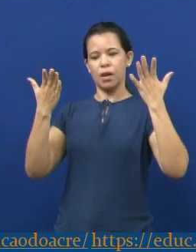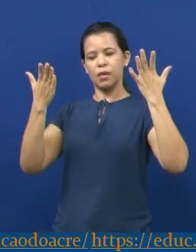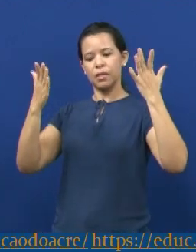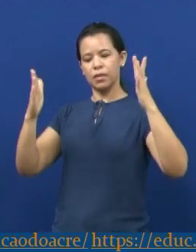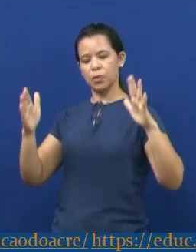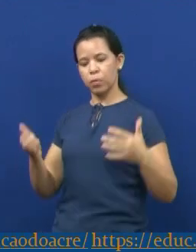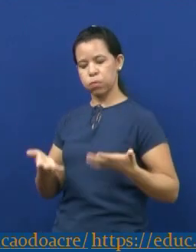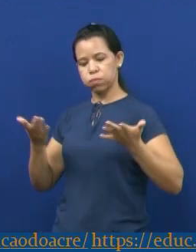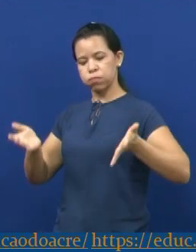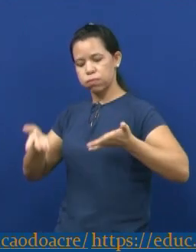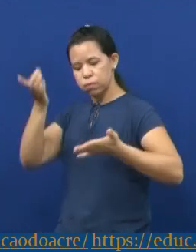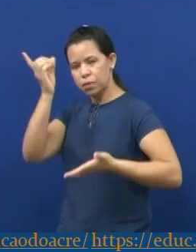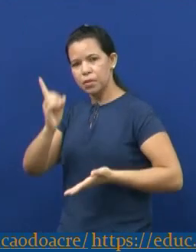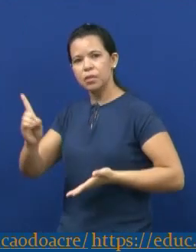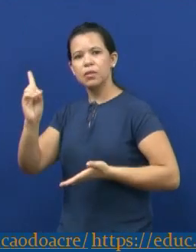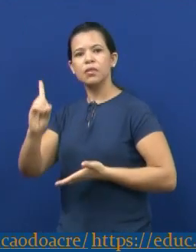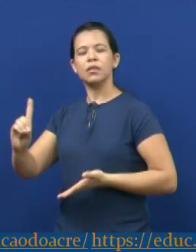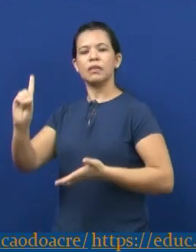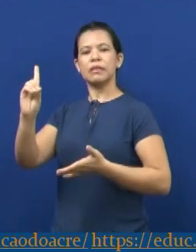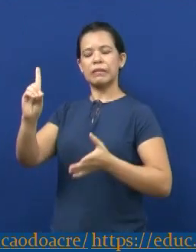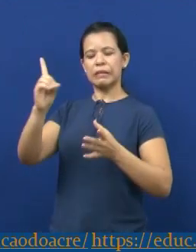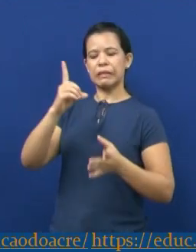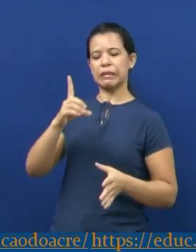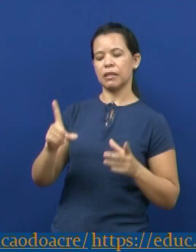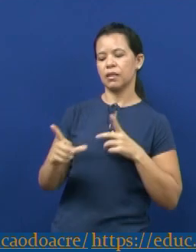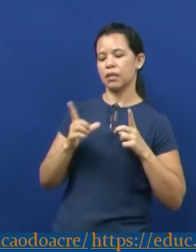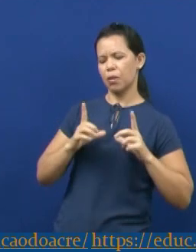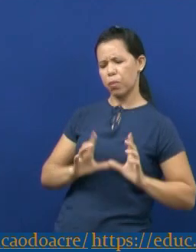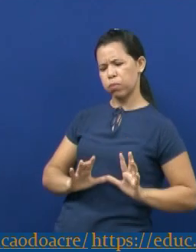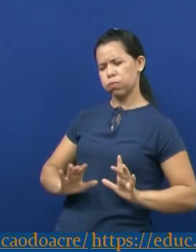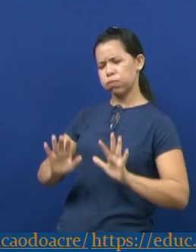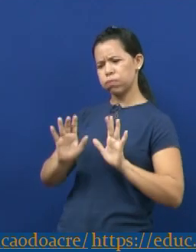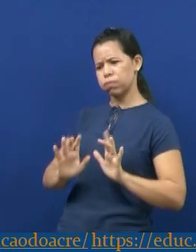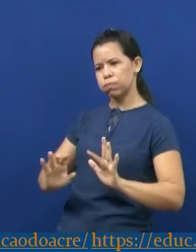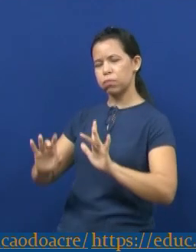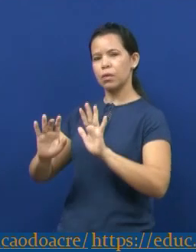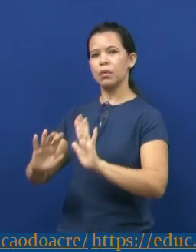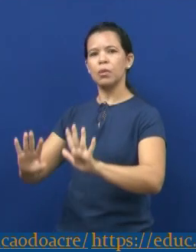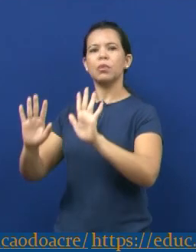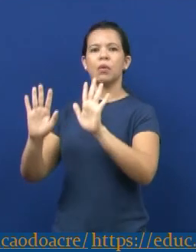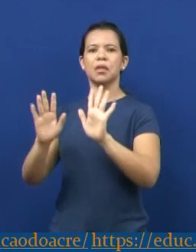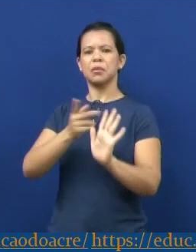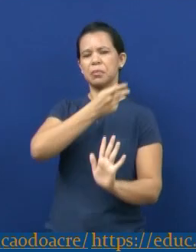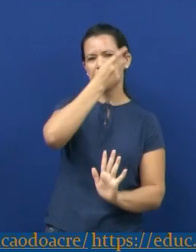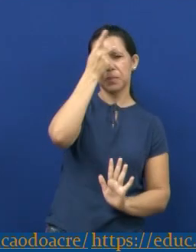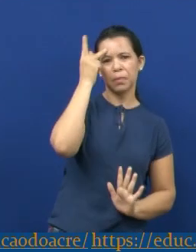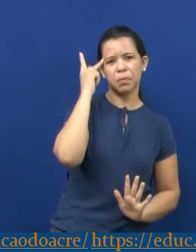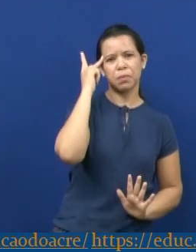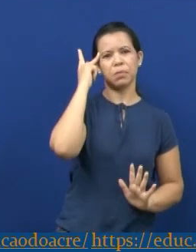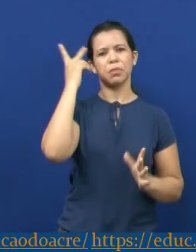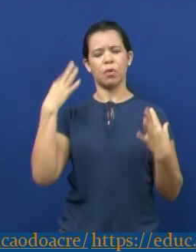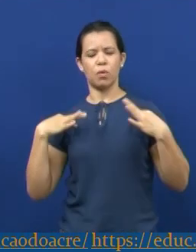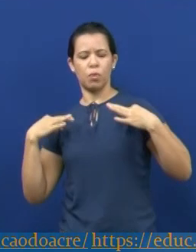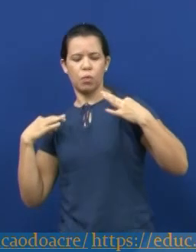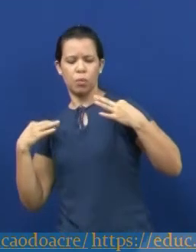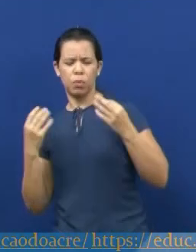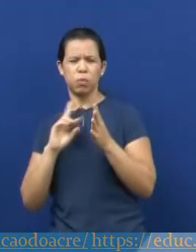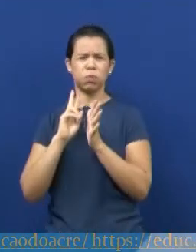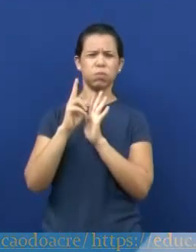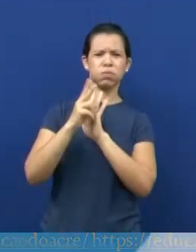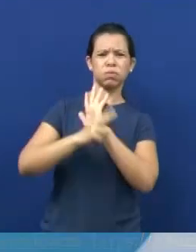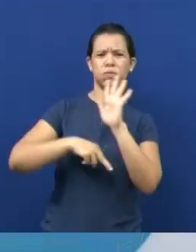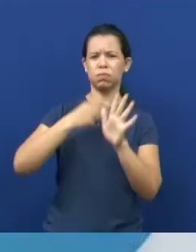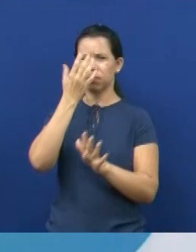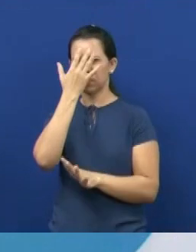procissões e com auxílio de fantasia em dessas máscaras seus fiéis entoavam cantos líricos que mais